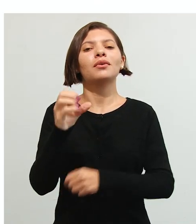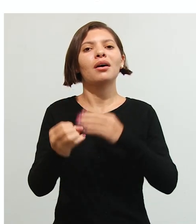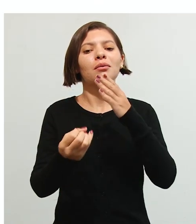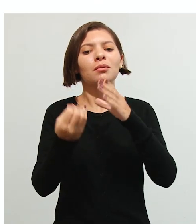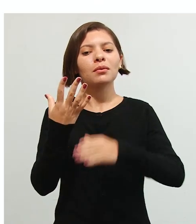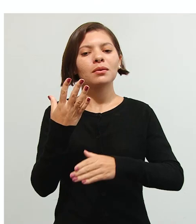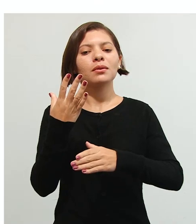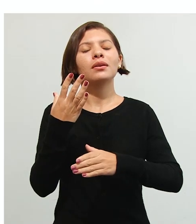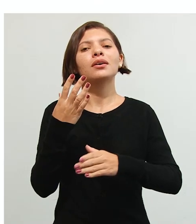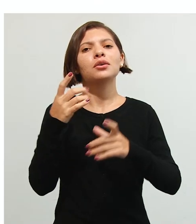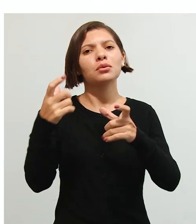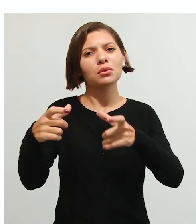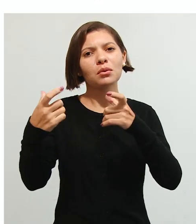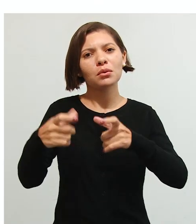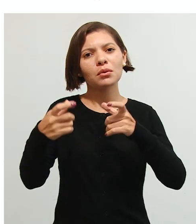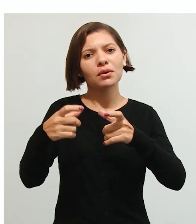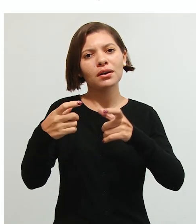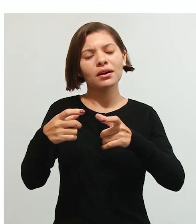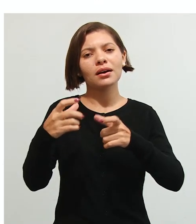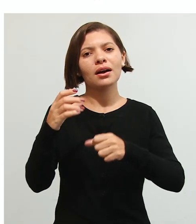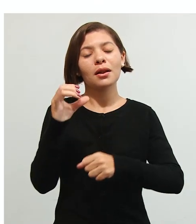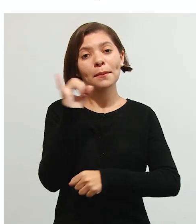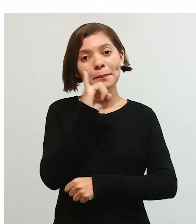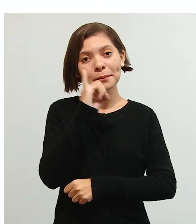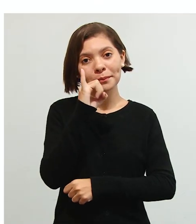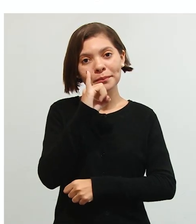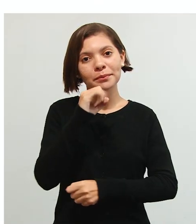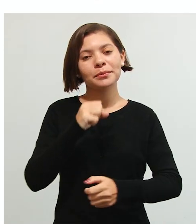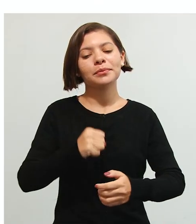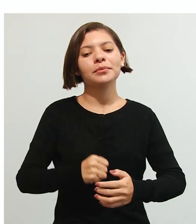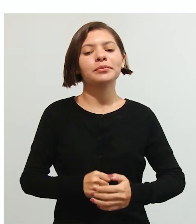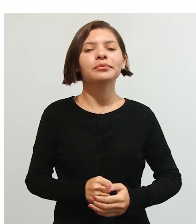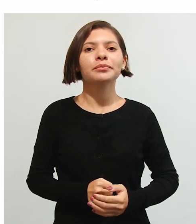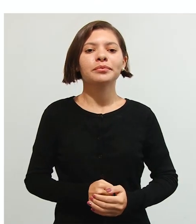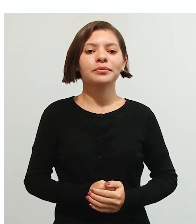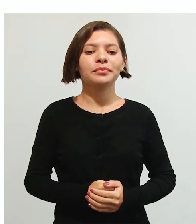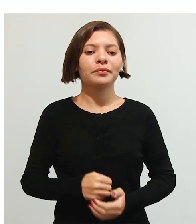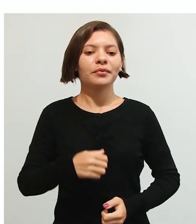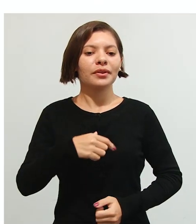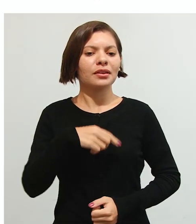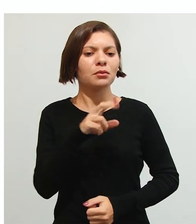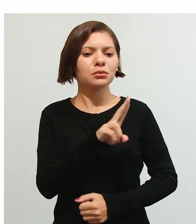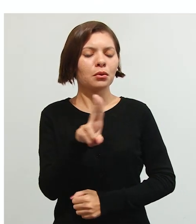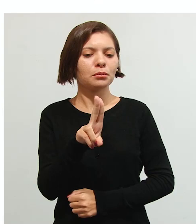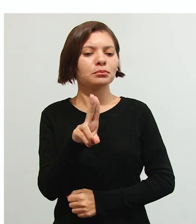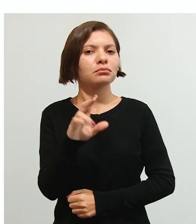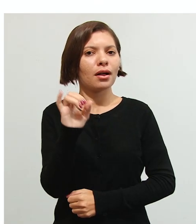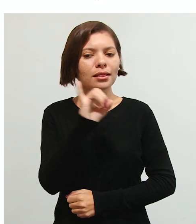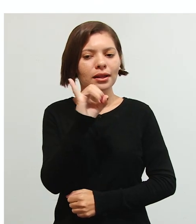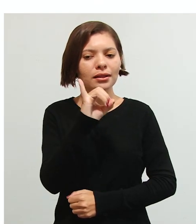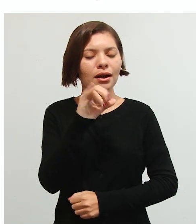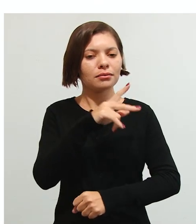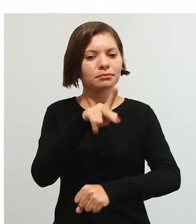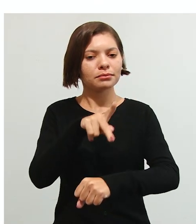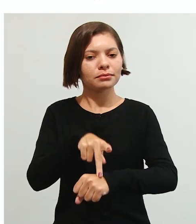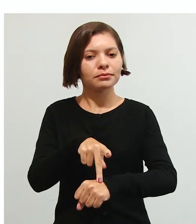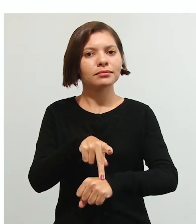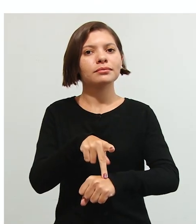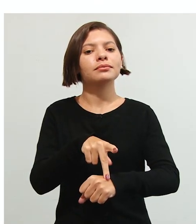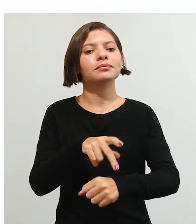em uma região que fica ao norte da Itália, que tem esse nome, Reggio Emílio, exatamente este